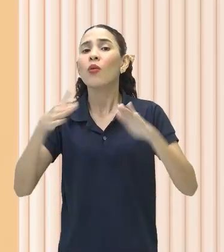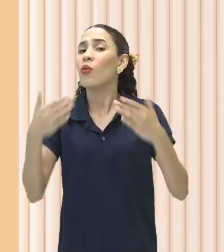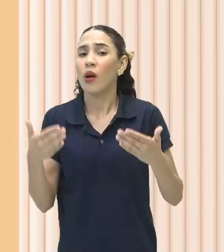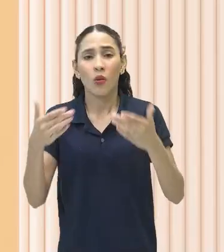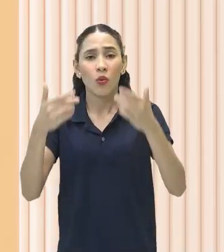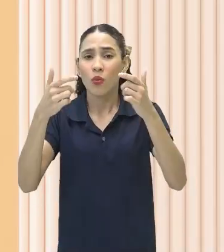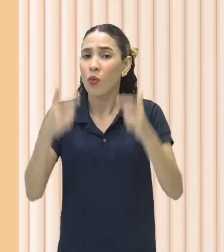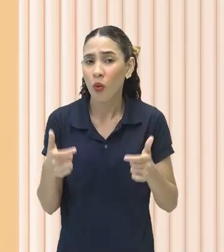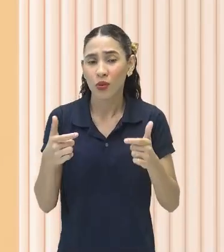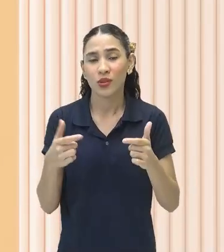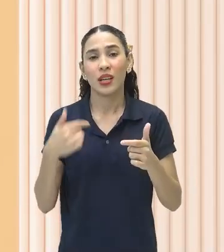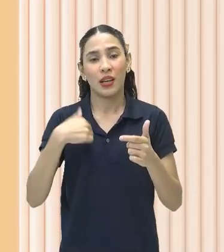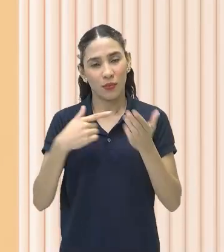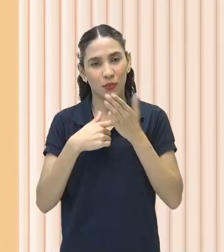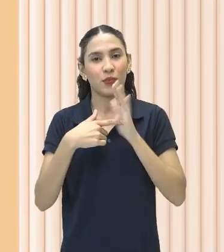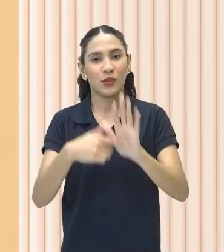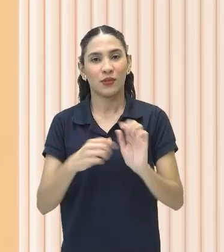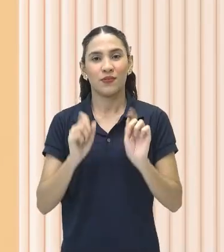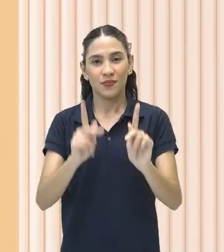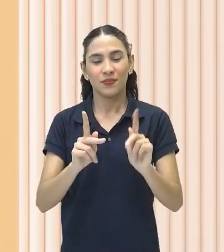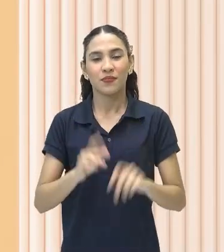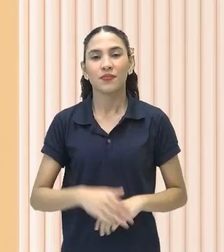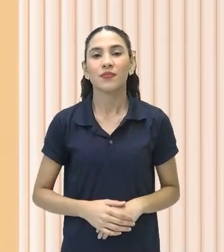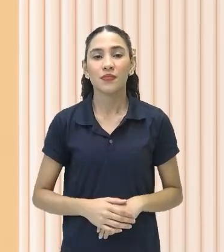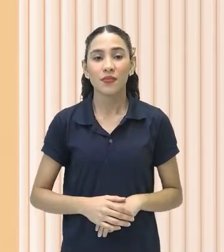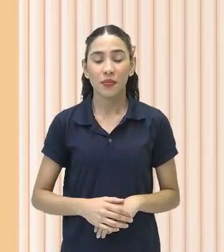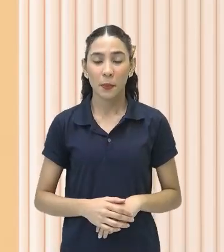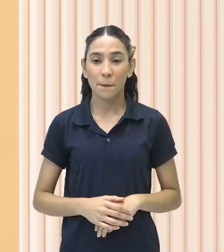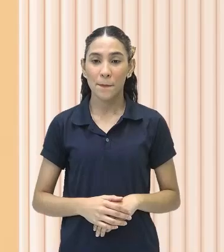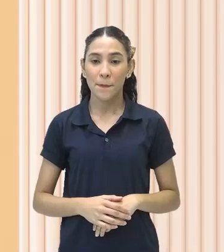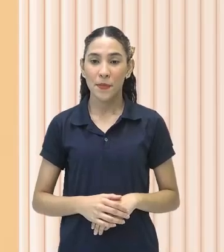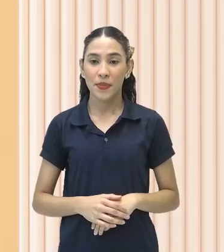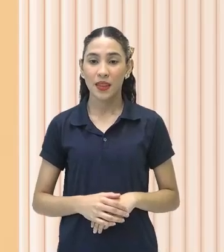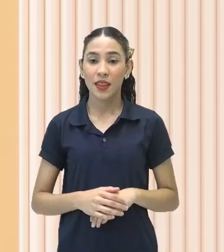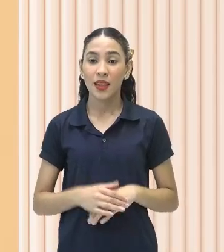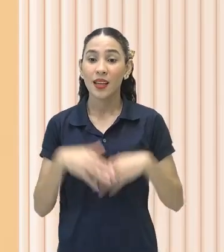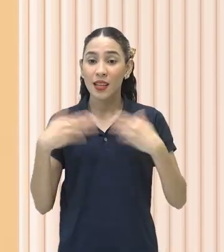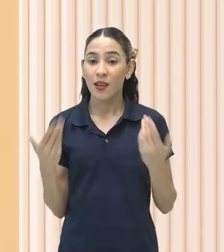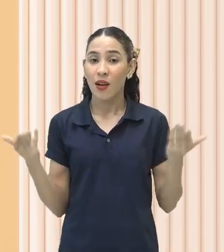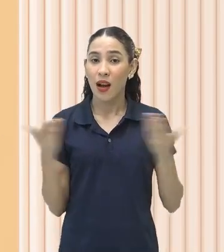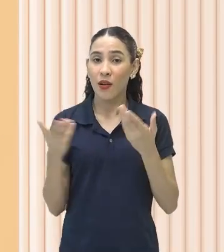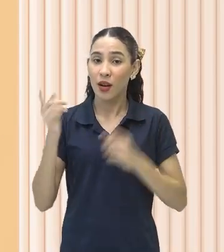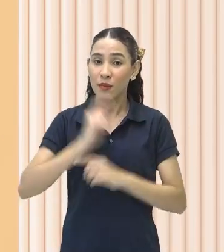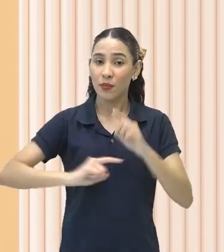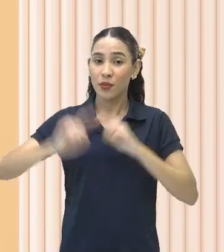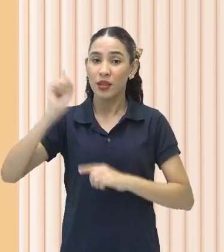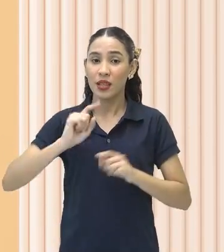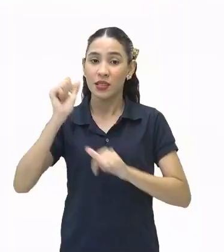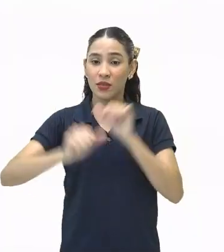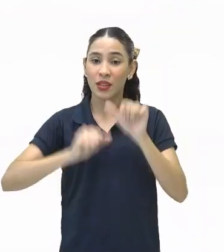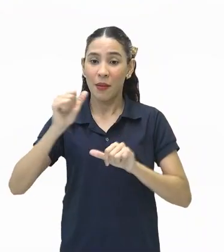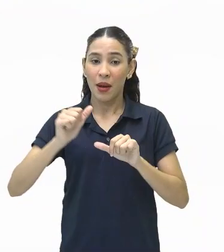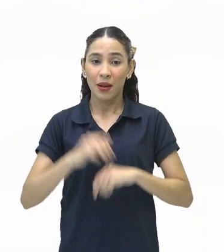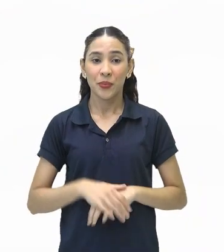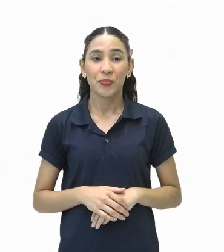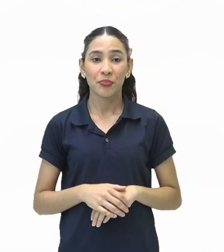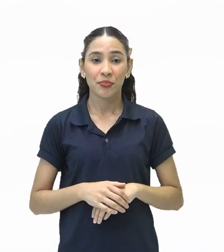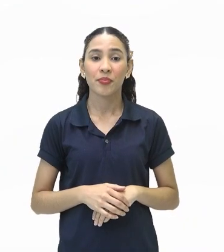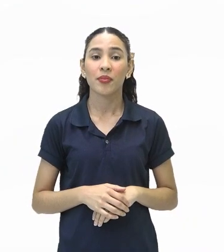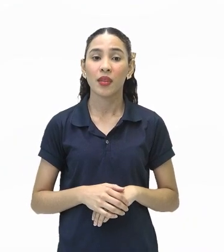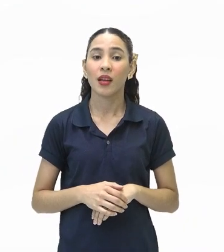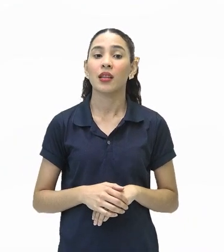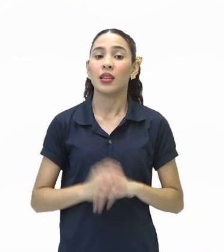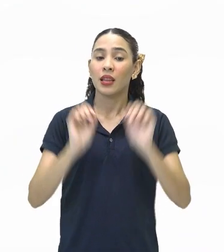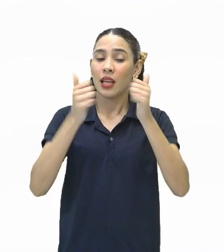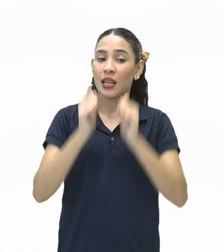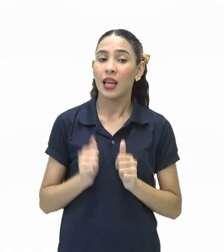na Constituição? Vou já mostrar para vocês. Olha só. Vamos ver agora as transformações do trabalho na